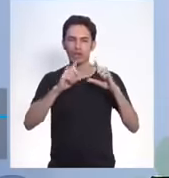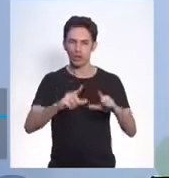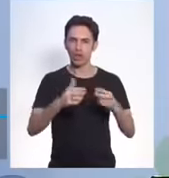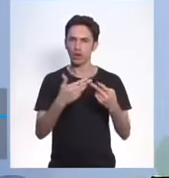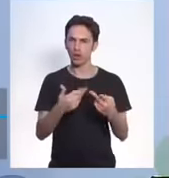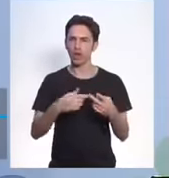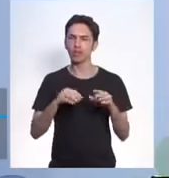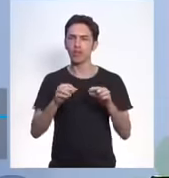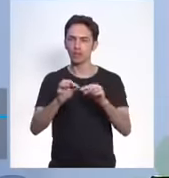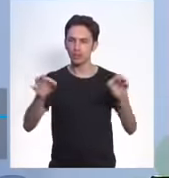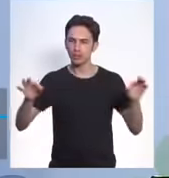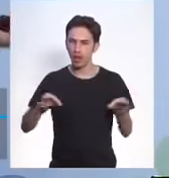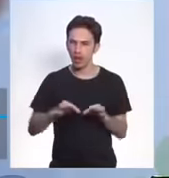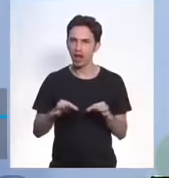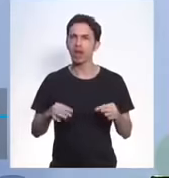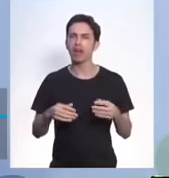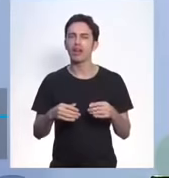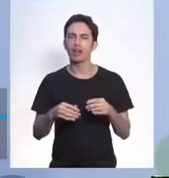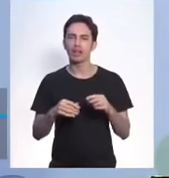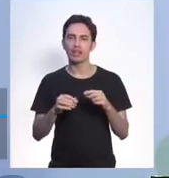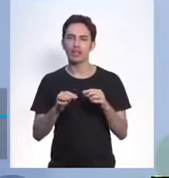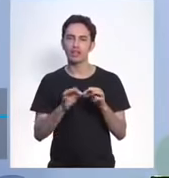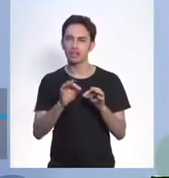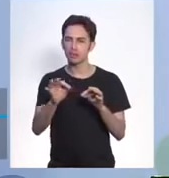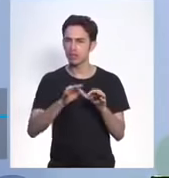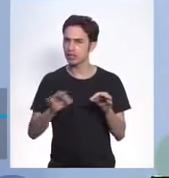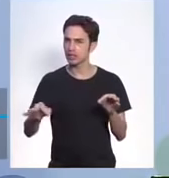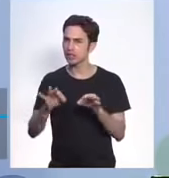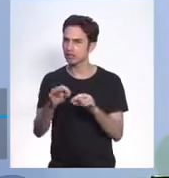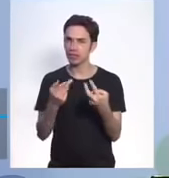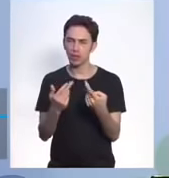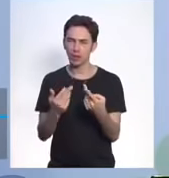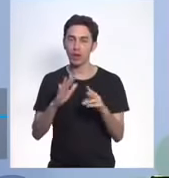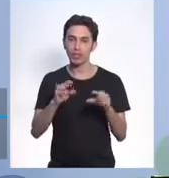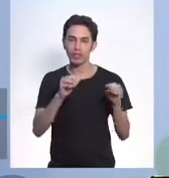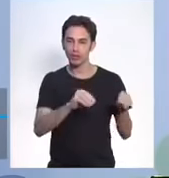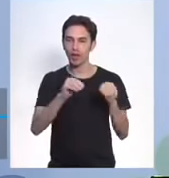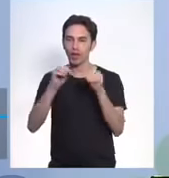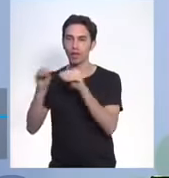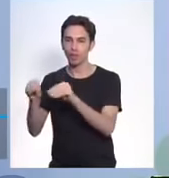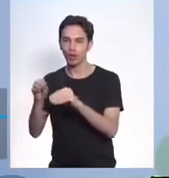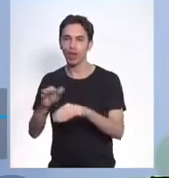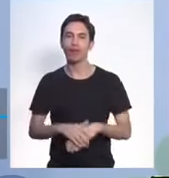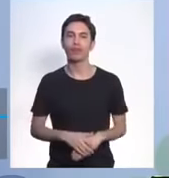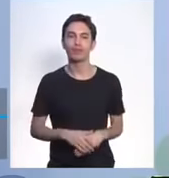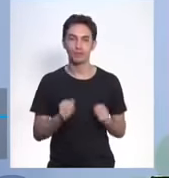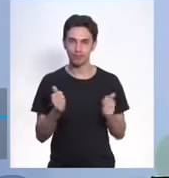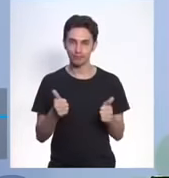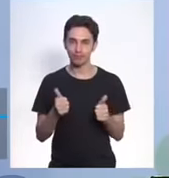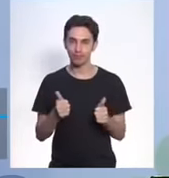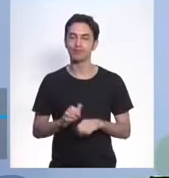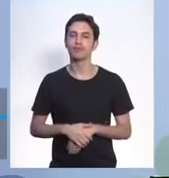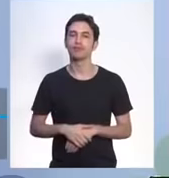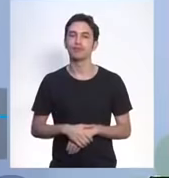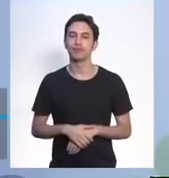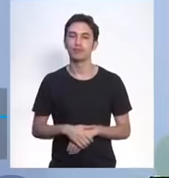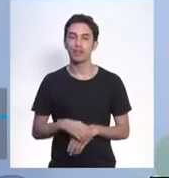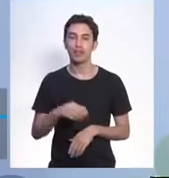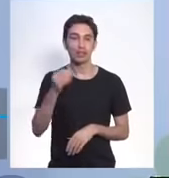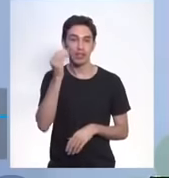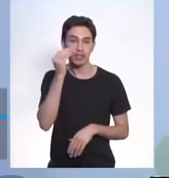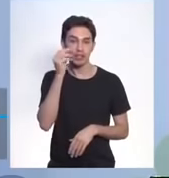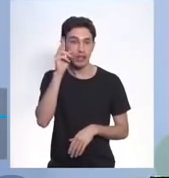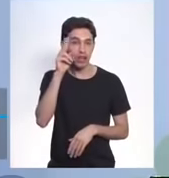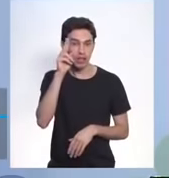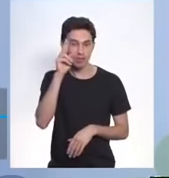comprimento e etc mas eu soube a mudar as coordenadas eu vou fazer essa movimentação feito Vamos tentar só relembrar Aqui nós